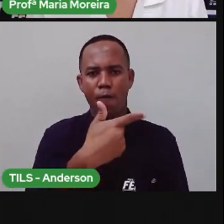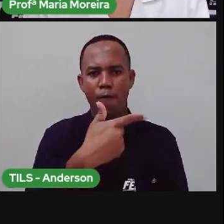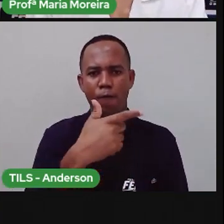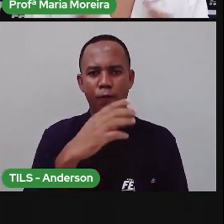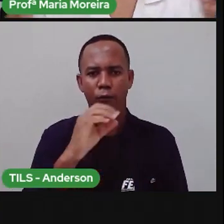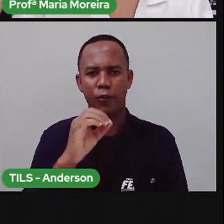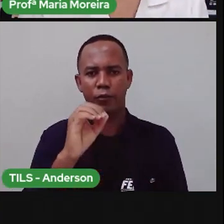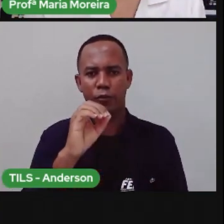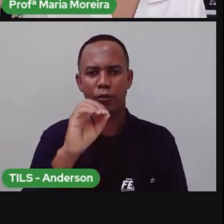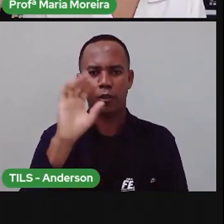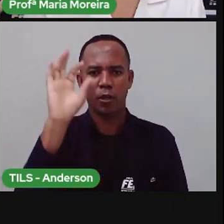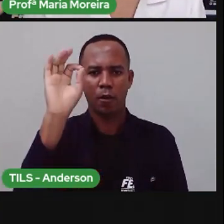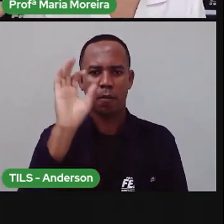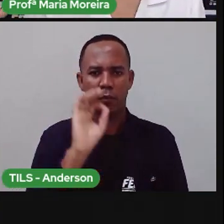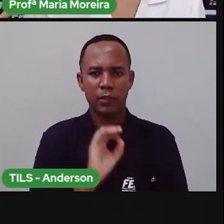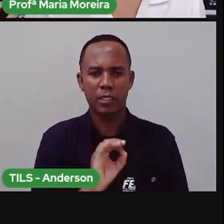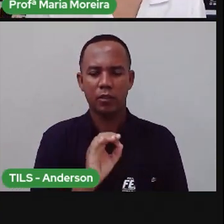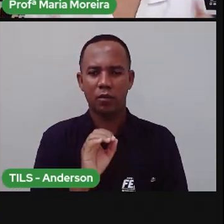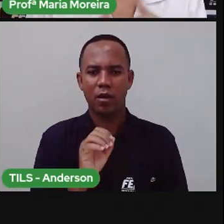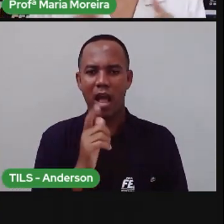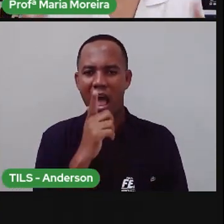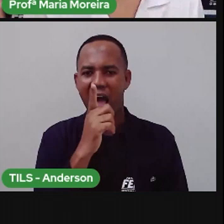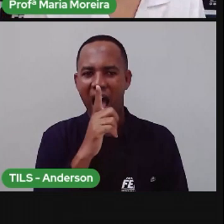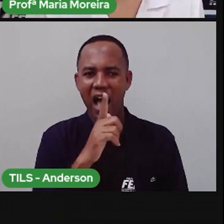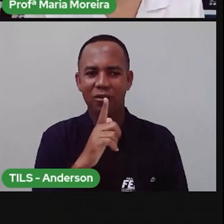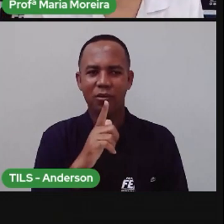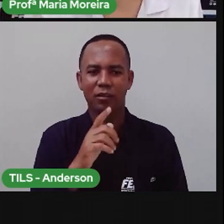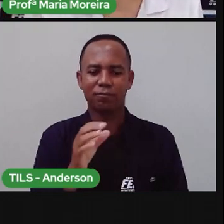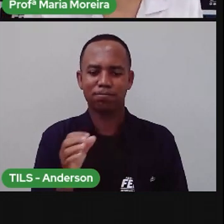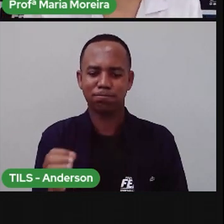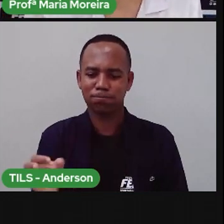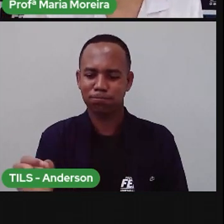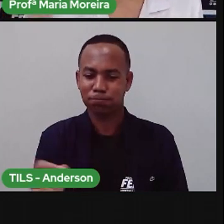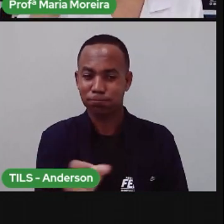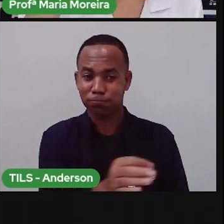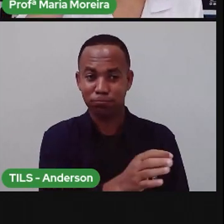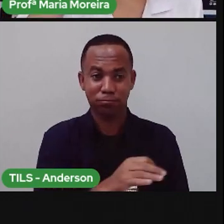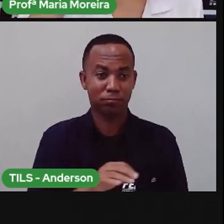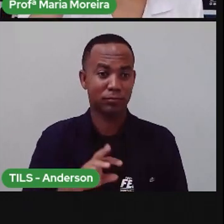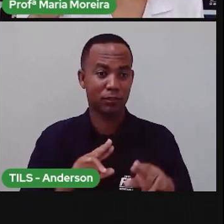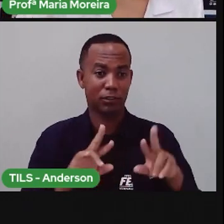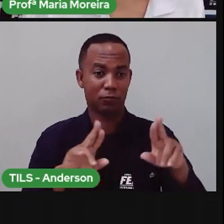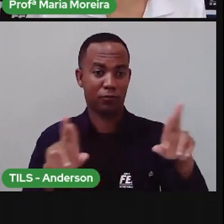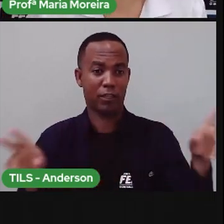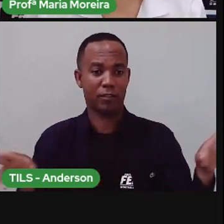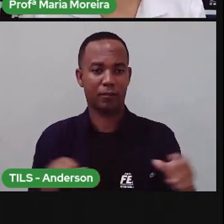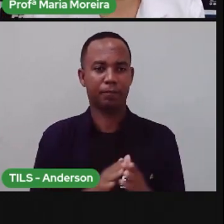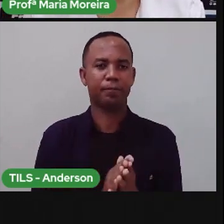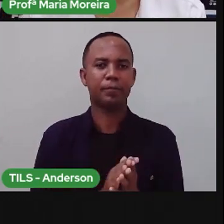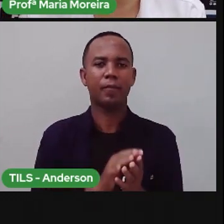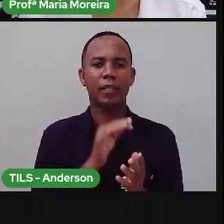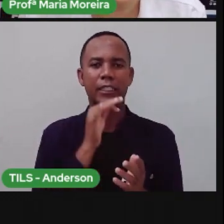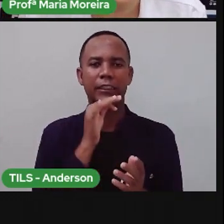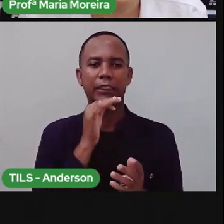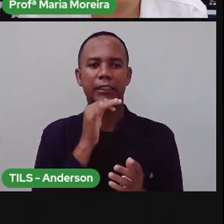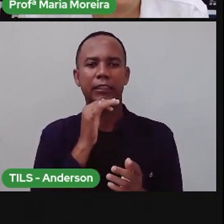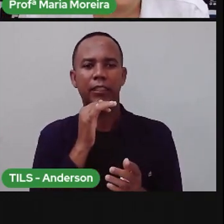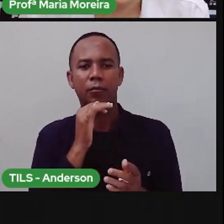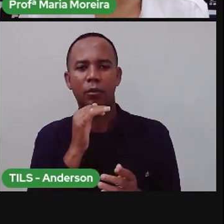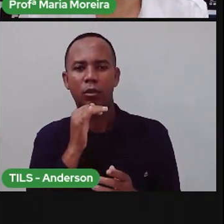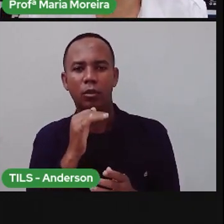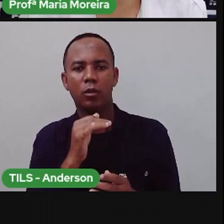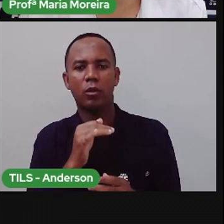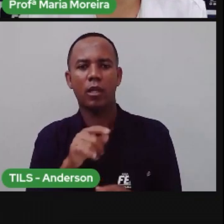aí que a água do mundo inteiro são 10 copinhos descartáveis. Então, dois copinhos desse aí é o quê? O Oceano